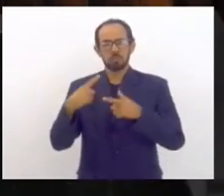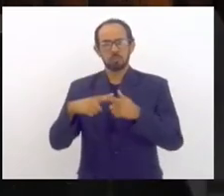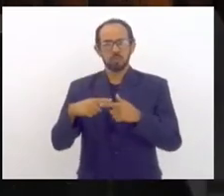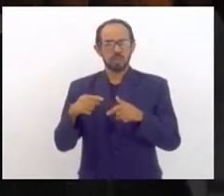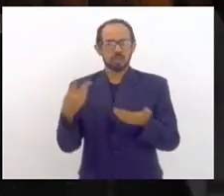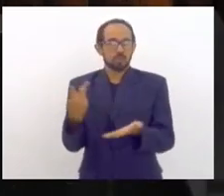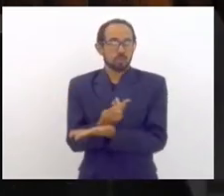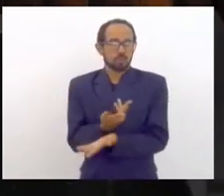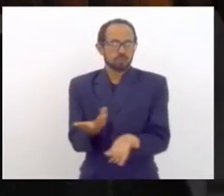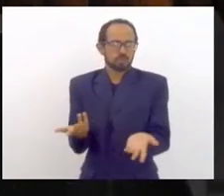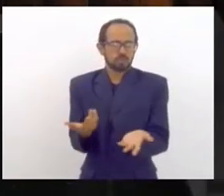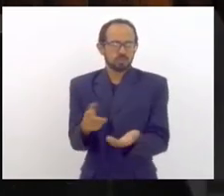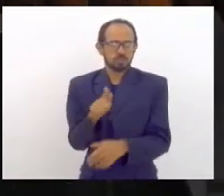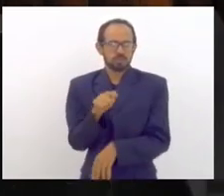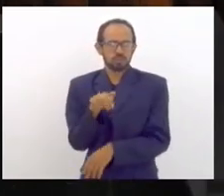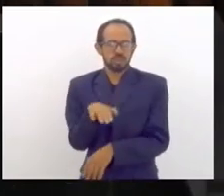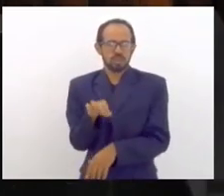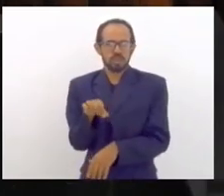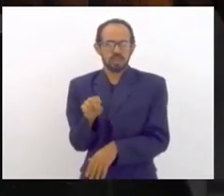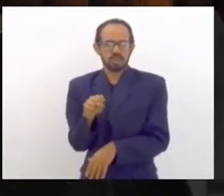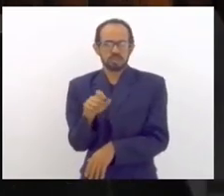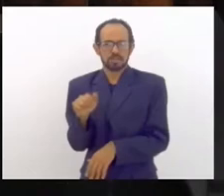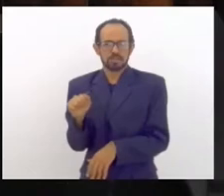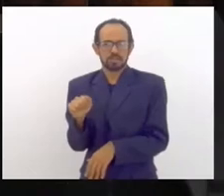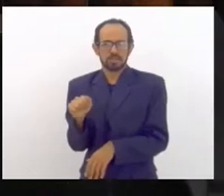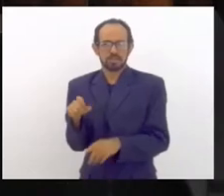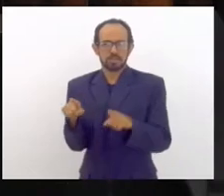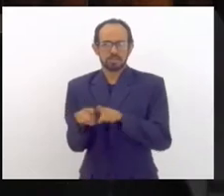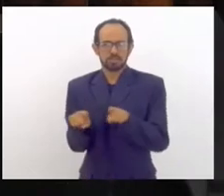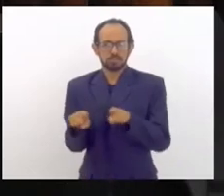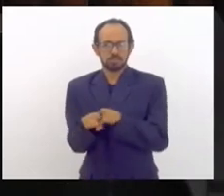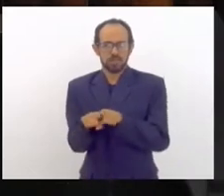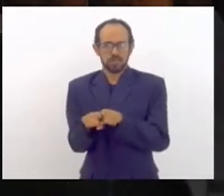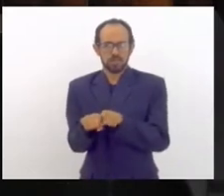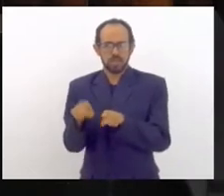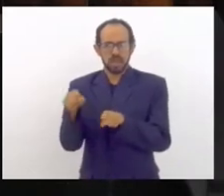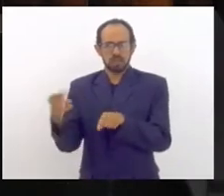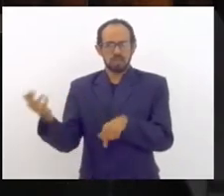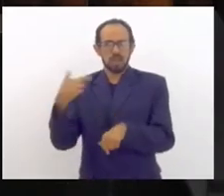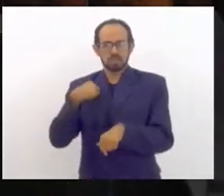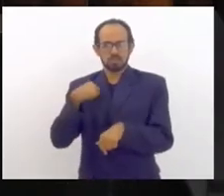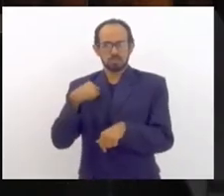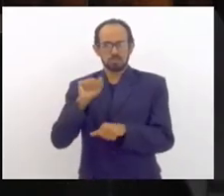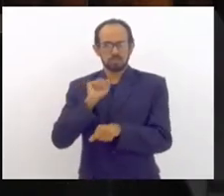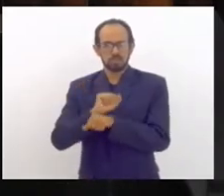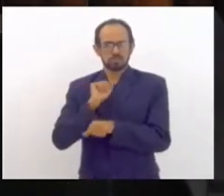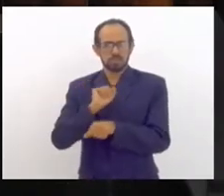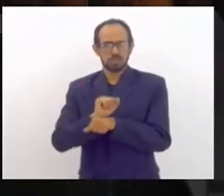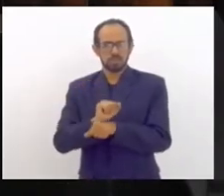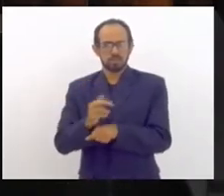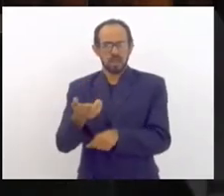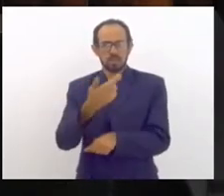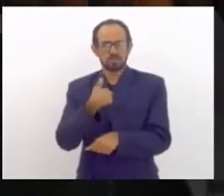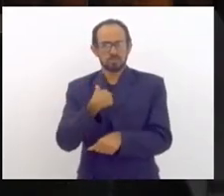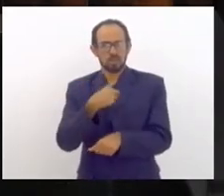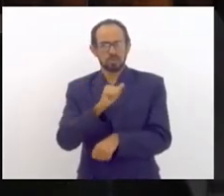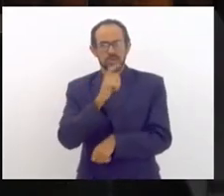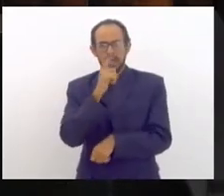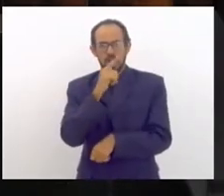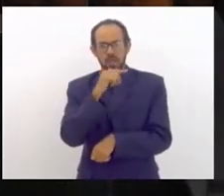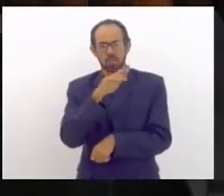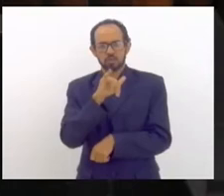Genesa também, para que ela informasse aí, e a Genesa até respondeu dizendo que está aguardando a resposta da Águas do Rio, que já